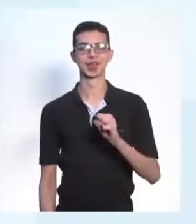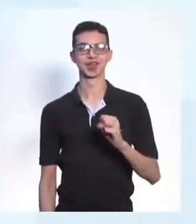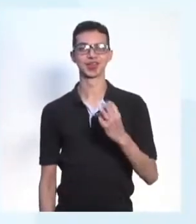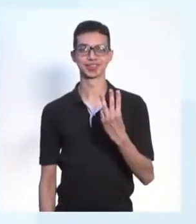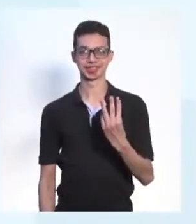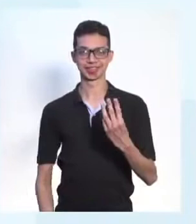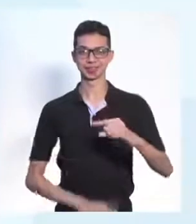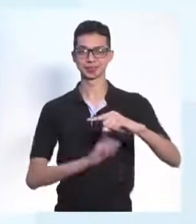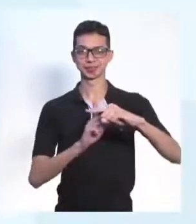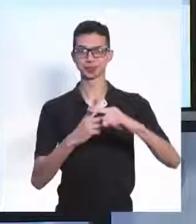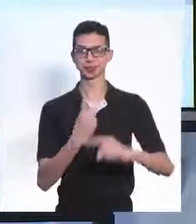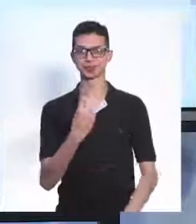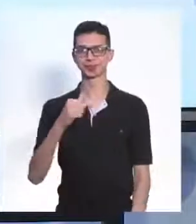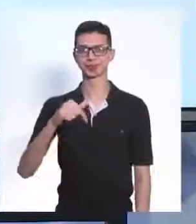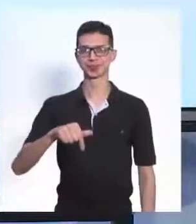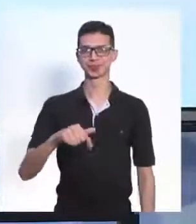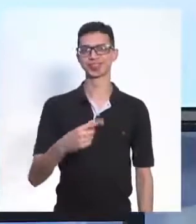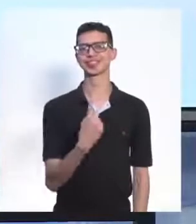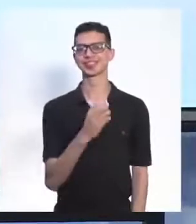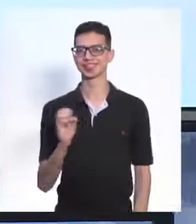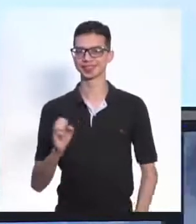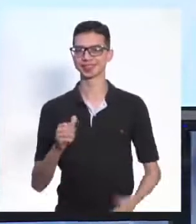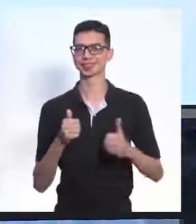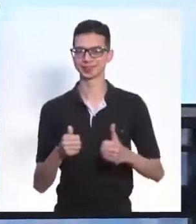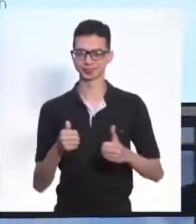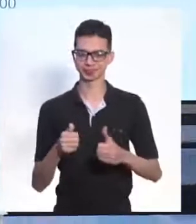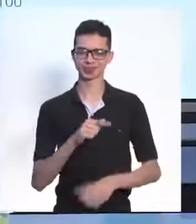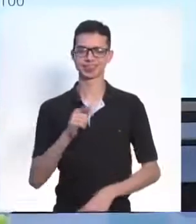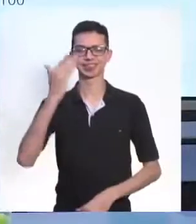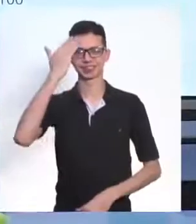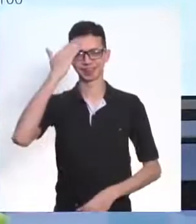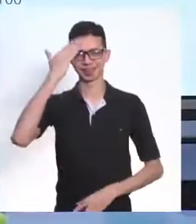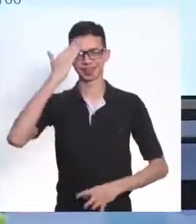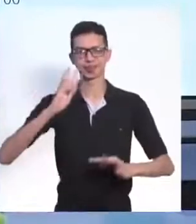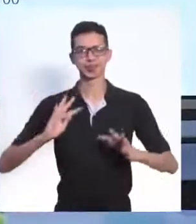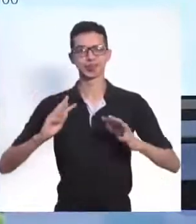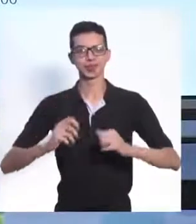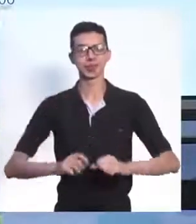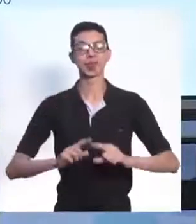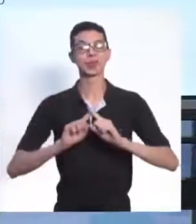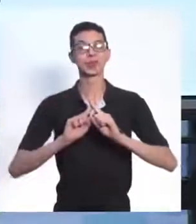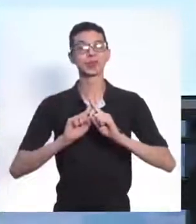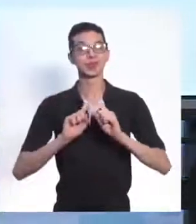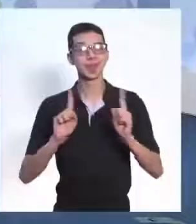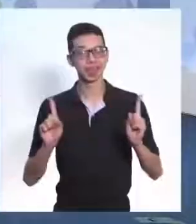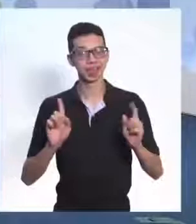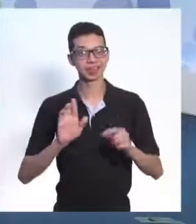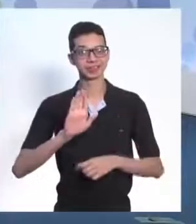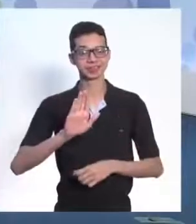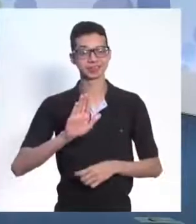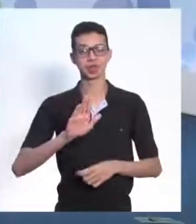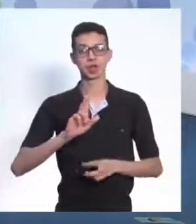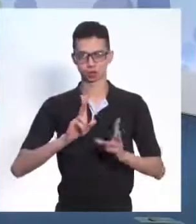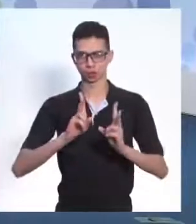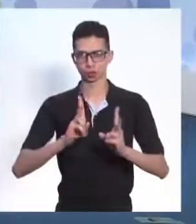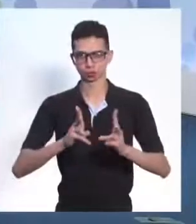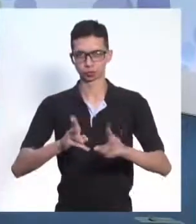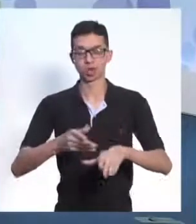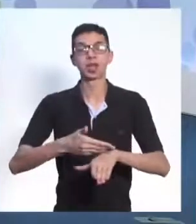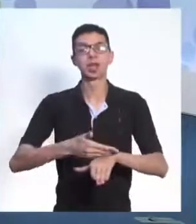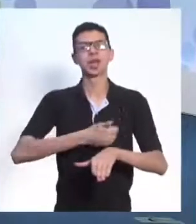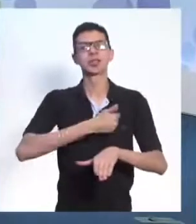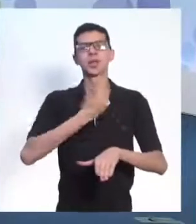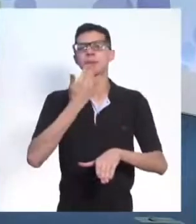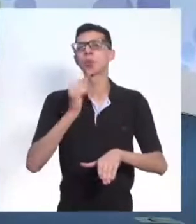com 17, 100. Beleza, a gente já sabe o todo. Mas, antes da gente continuar, Jonas, o que pediram pra gente no